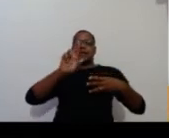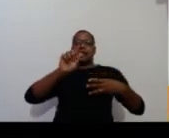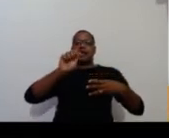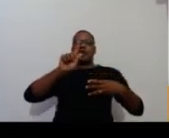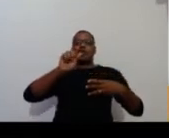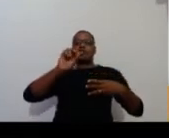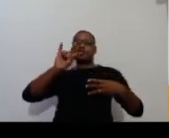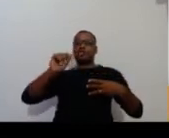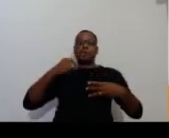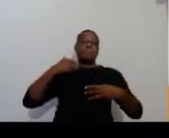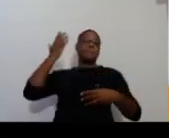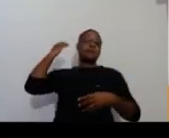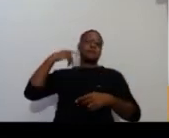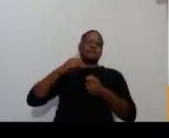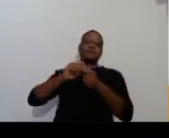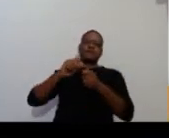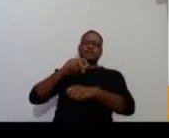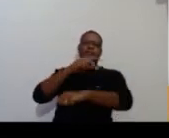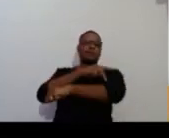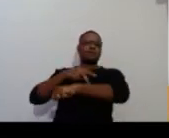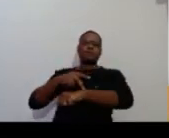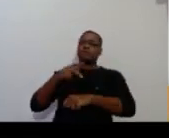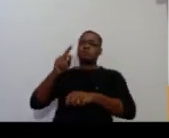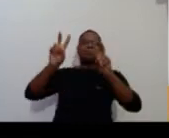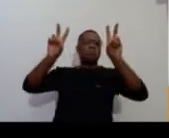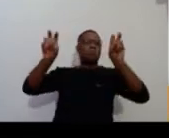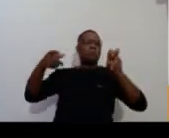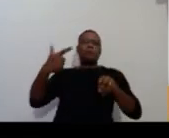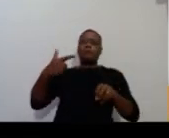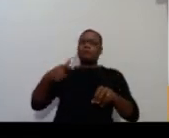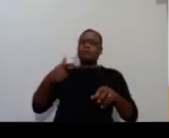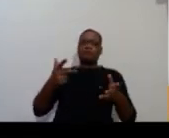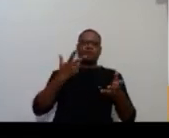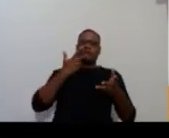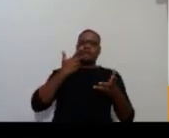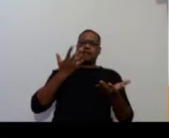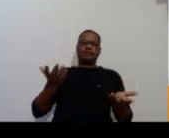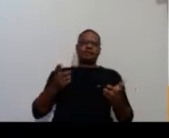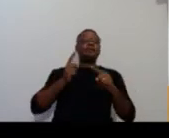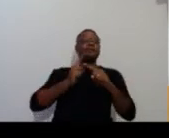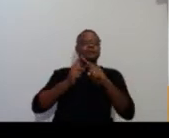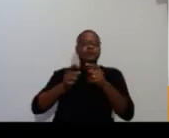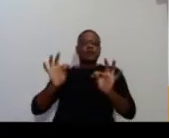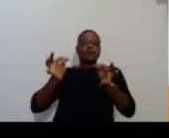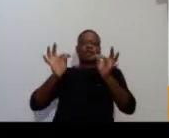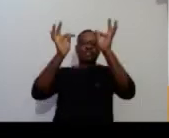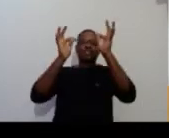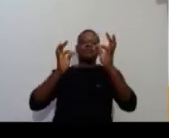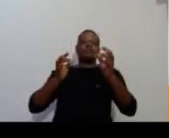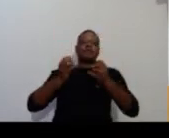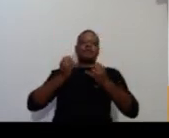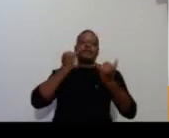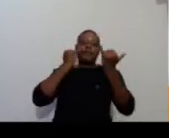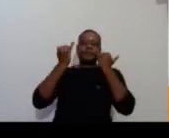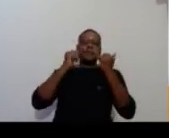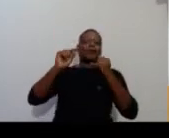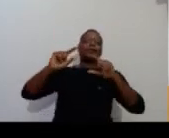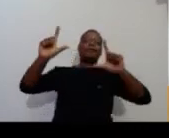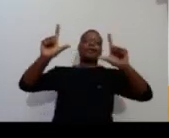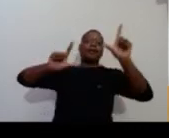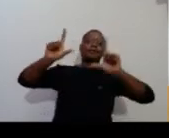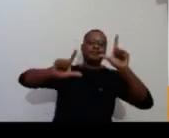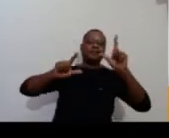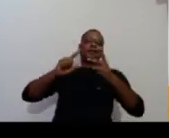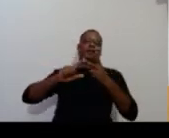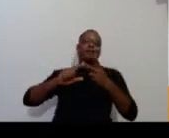tecnologia da informação, a disciplina era sobre TV, sobre rádio, sobre DVD, como é que a gente usava a TV em sala de aula. Imagine, que pulo, isso não